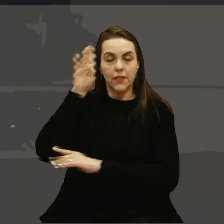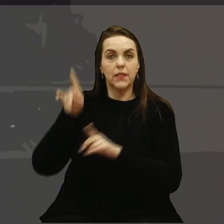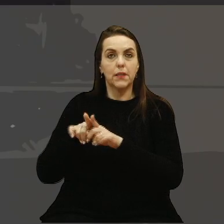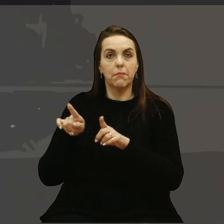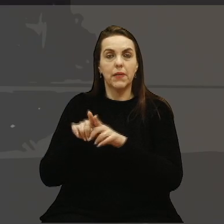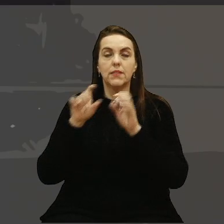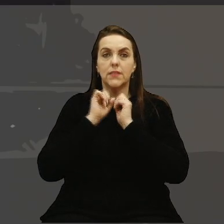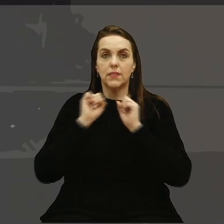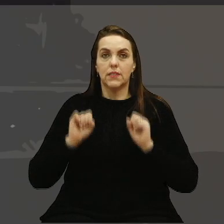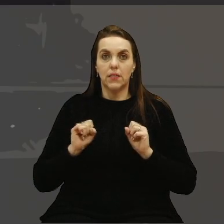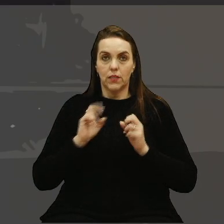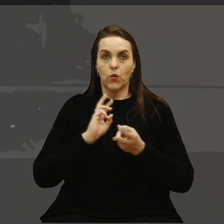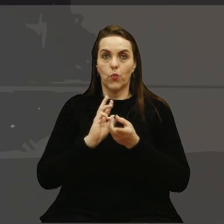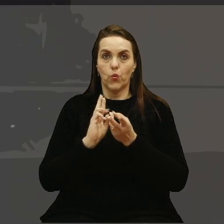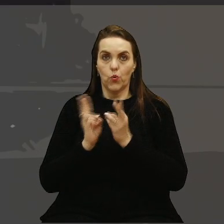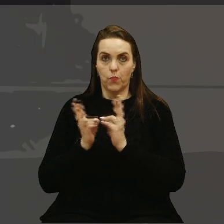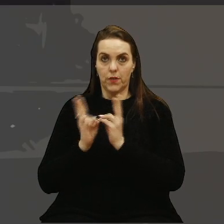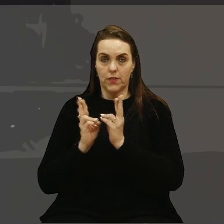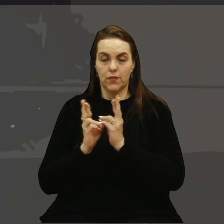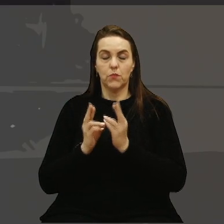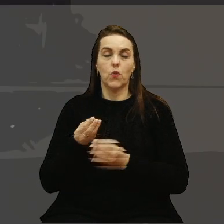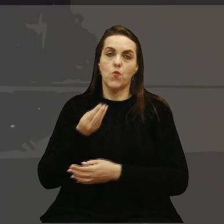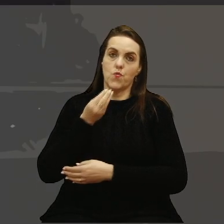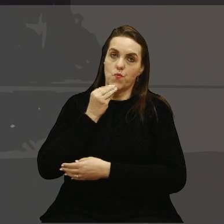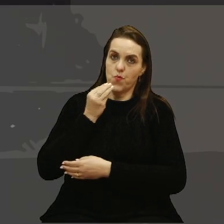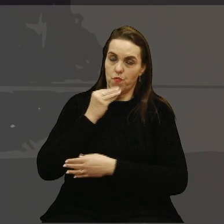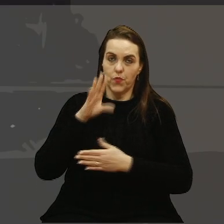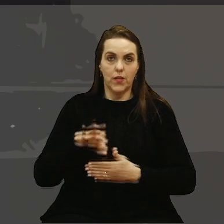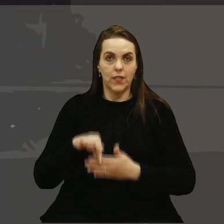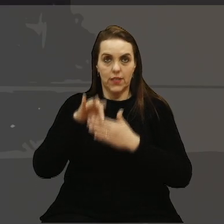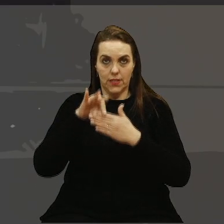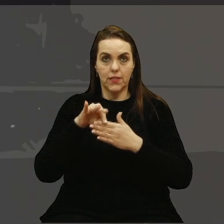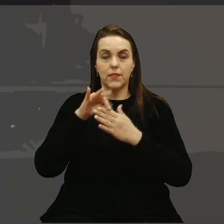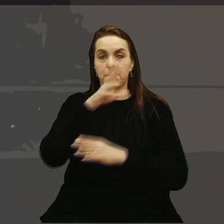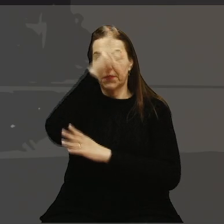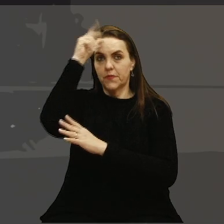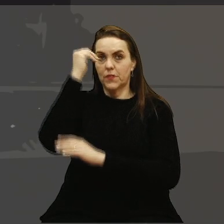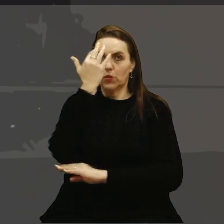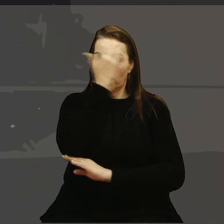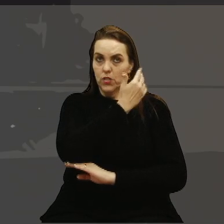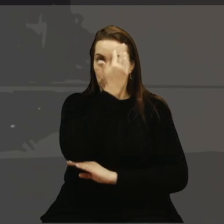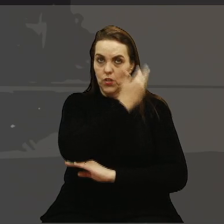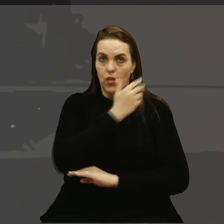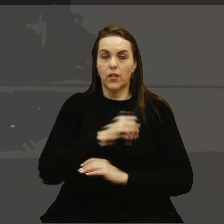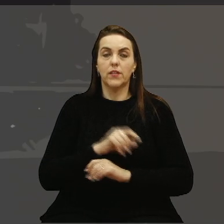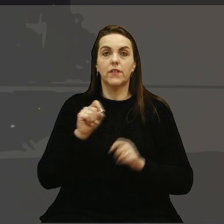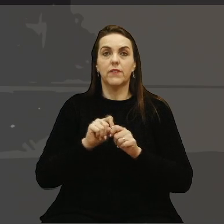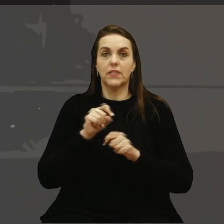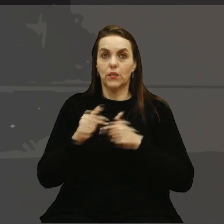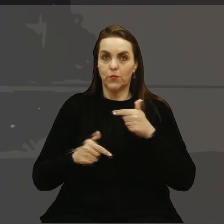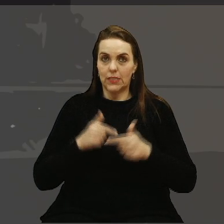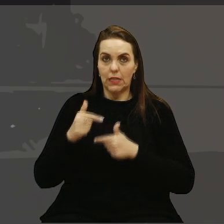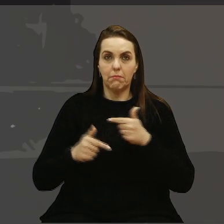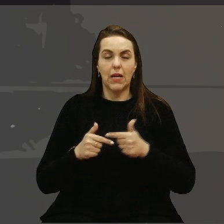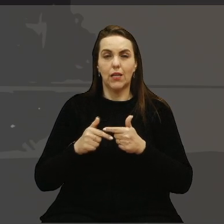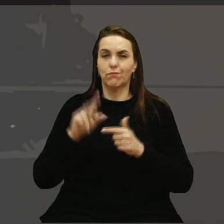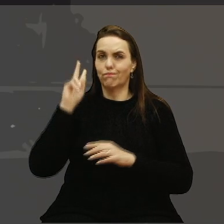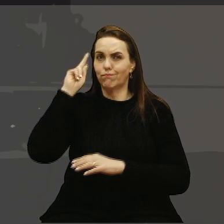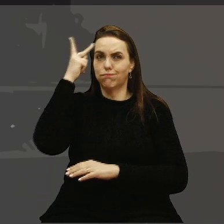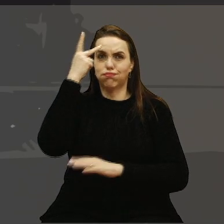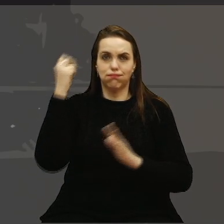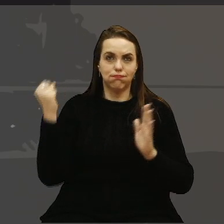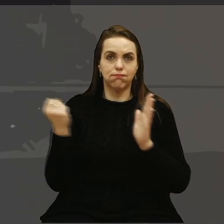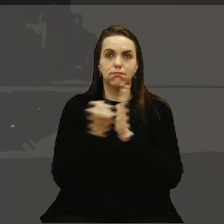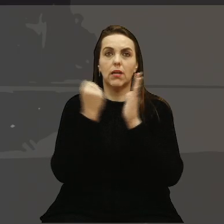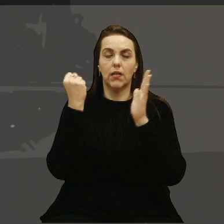do Urbanismo, e, claro, com a liderança do prefeito Agiló, fazendo um trabalho histórico